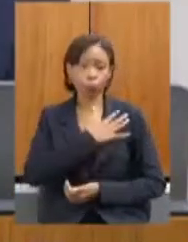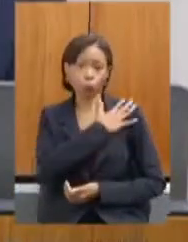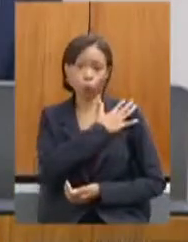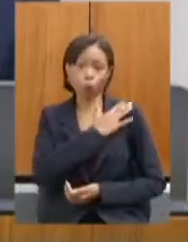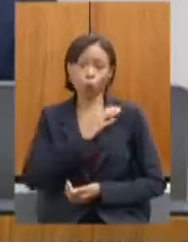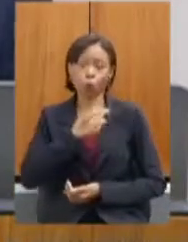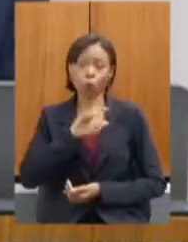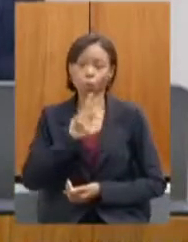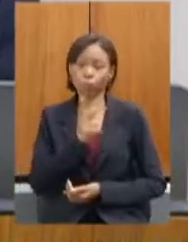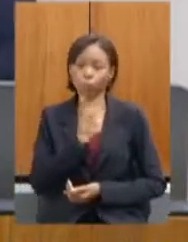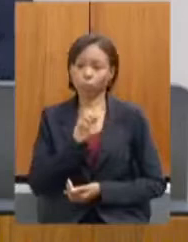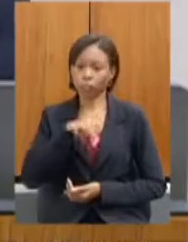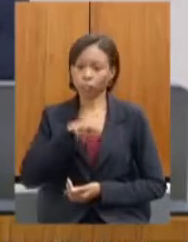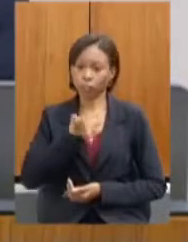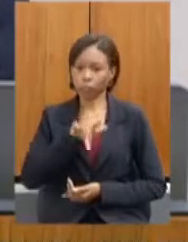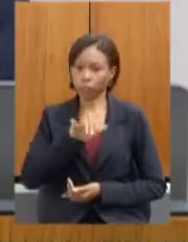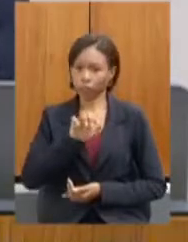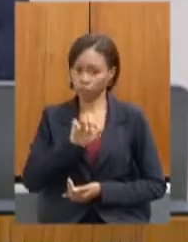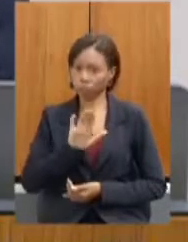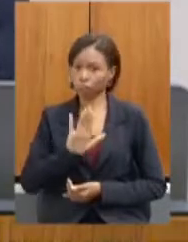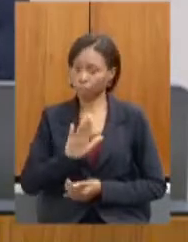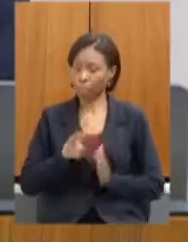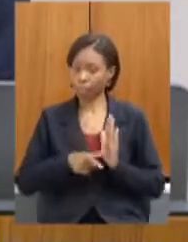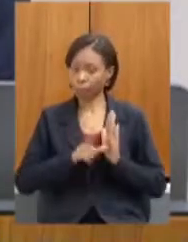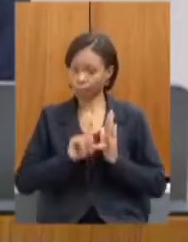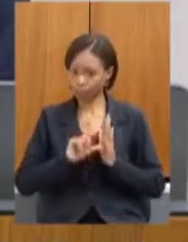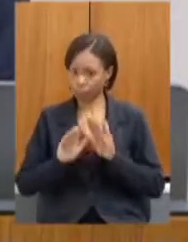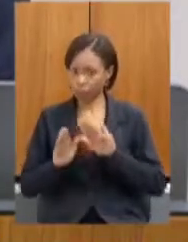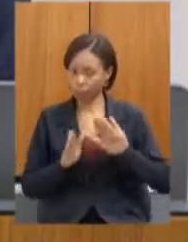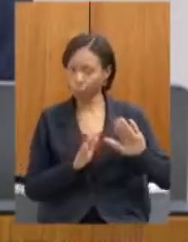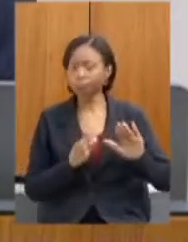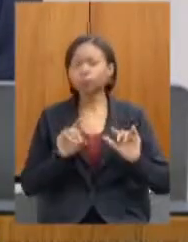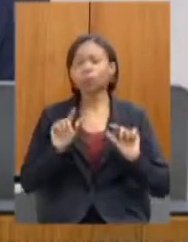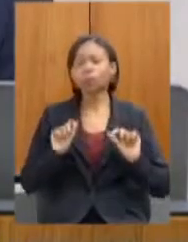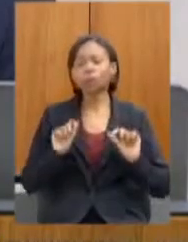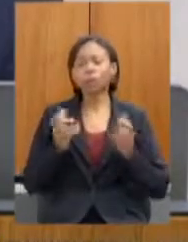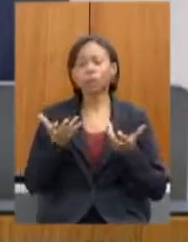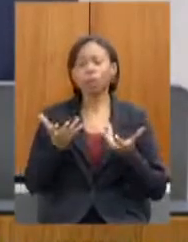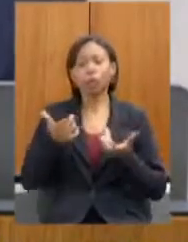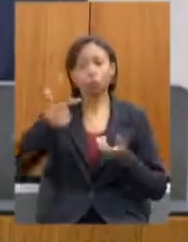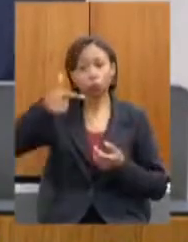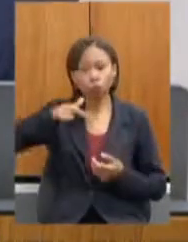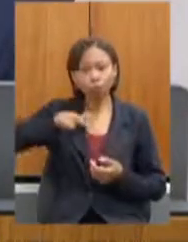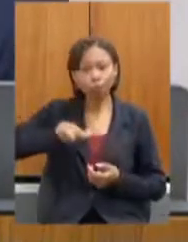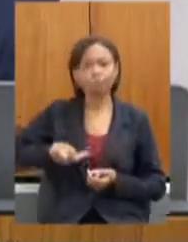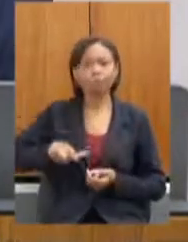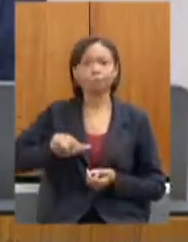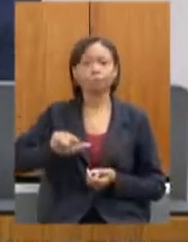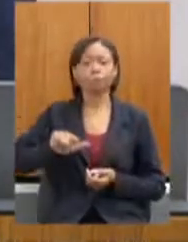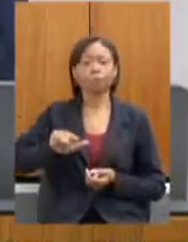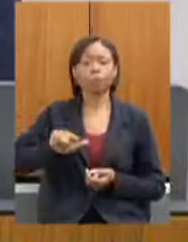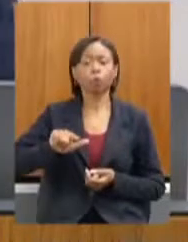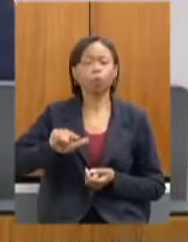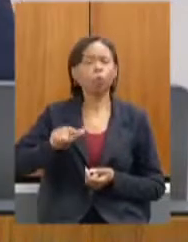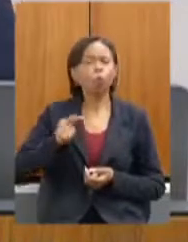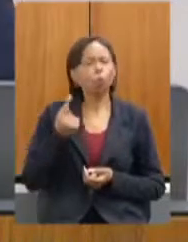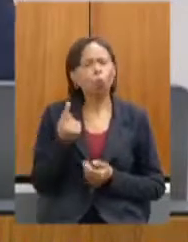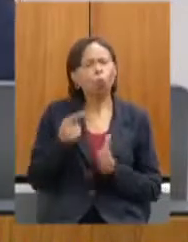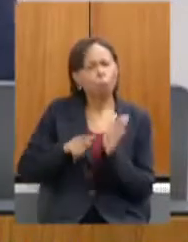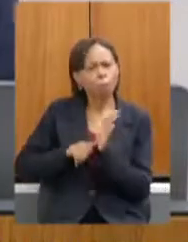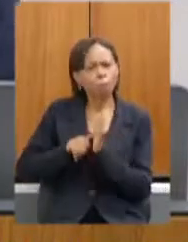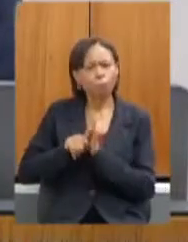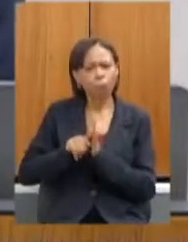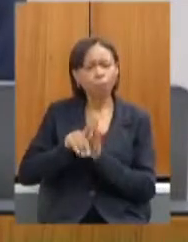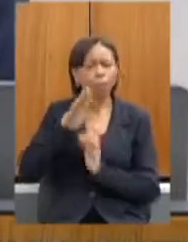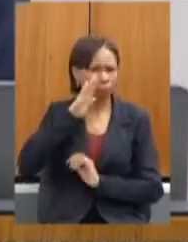Deputado Coronel Henrique secretário eu gostaria só de reforçar uma das um dos questionamentos